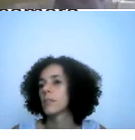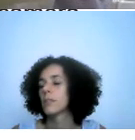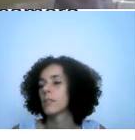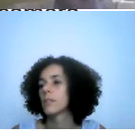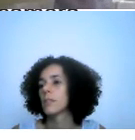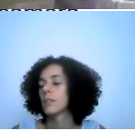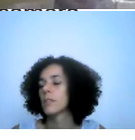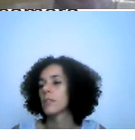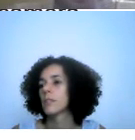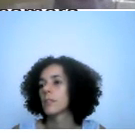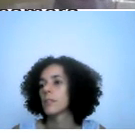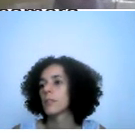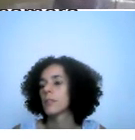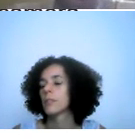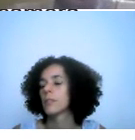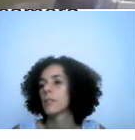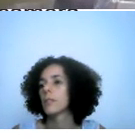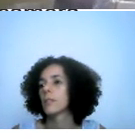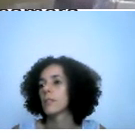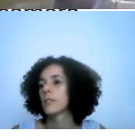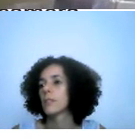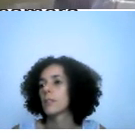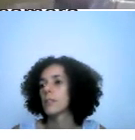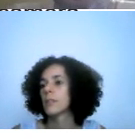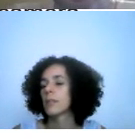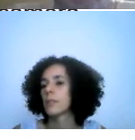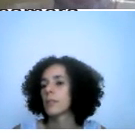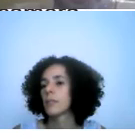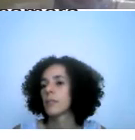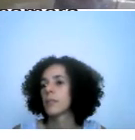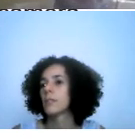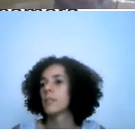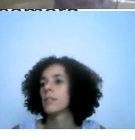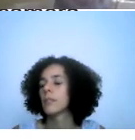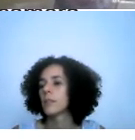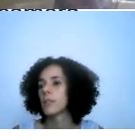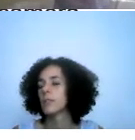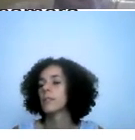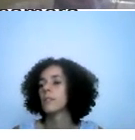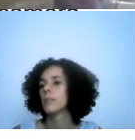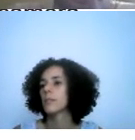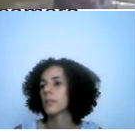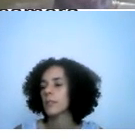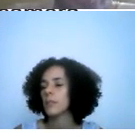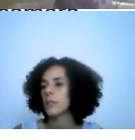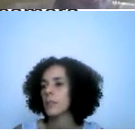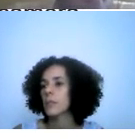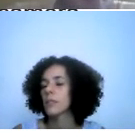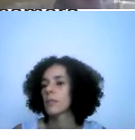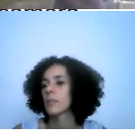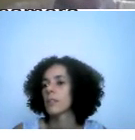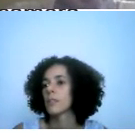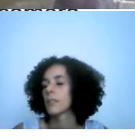exóticas que oferecem potencial risco por serem reconhecidas como invasoras na região Nordeste ou em outras regiões,